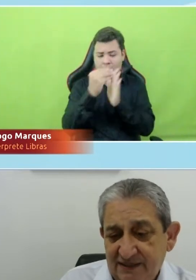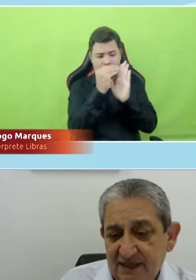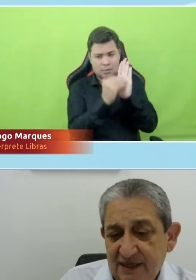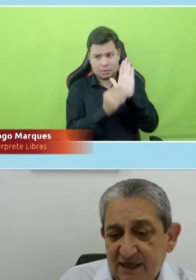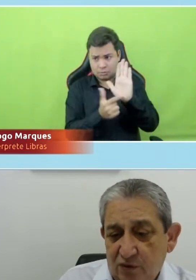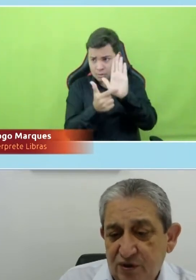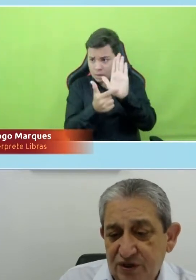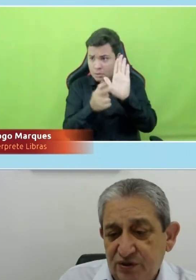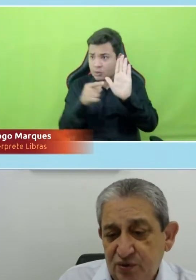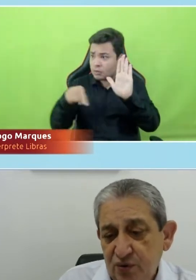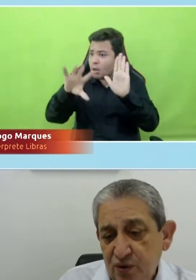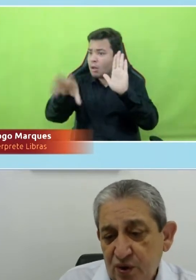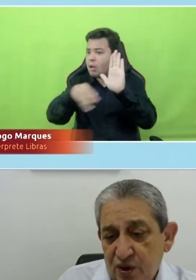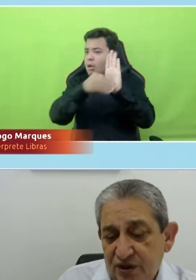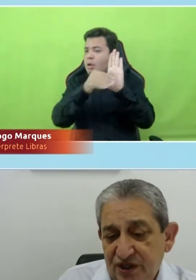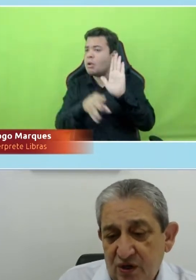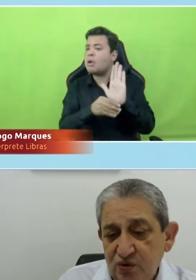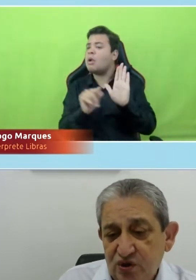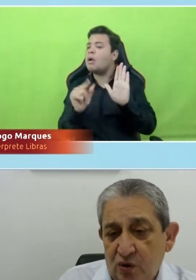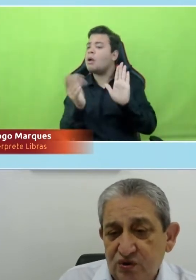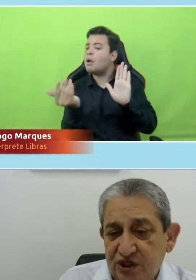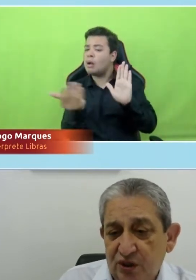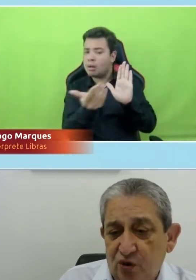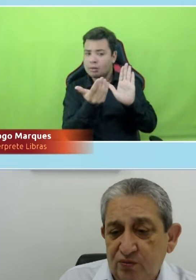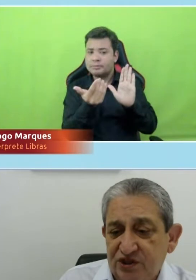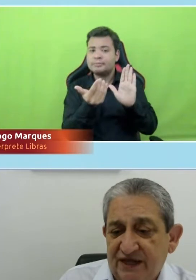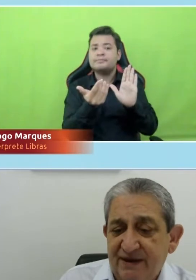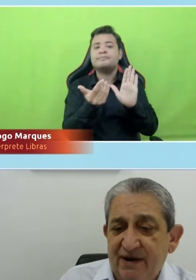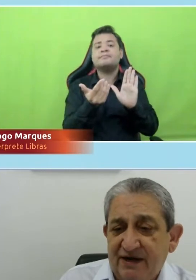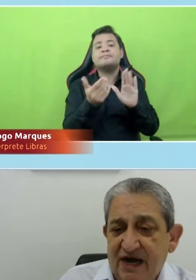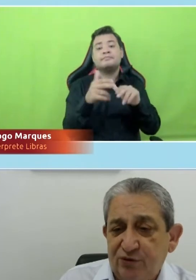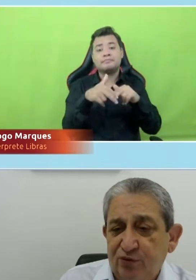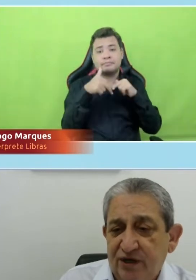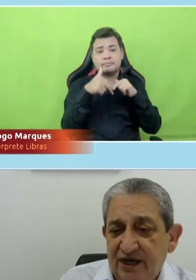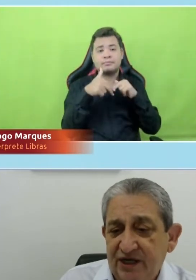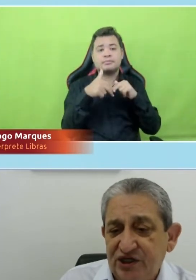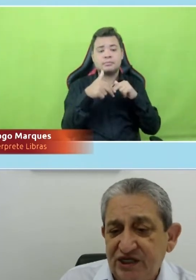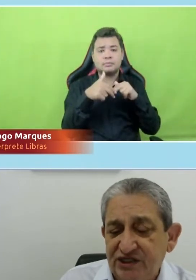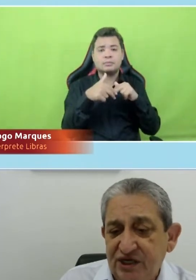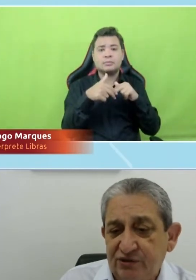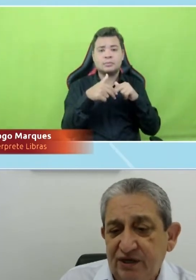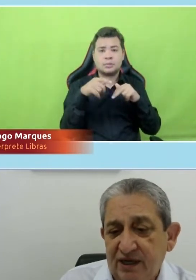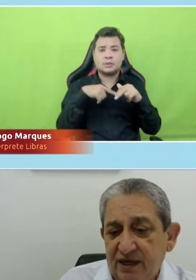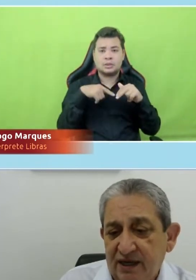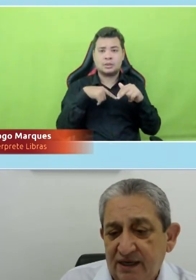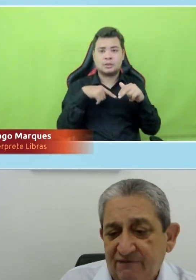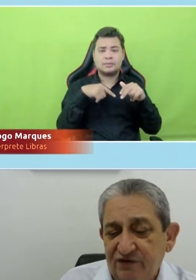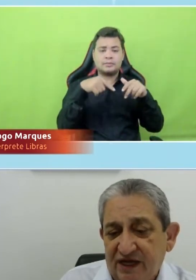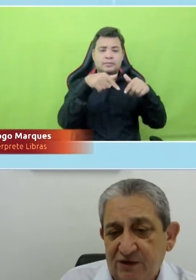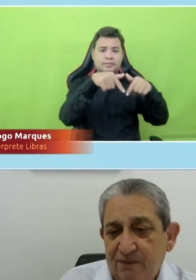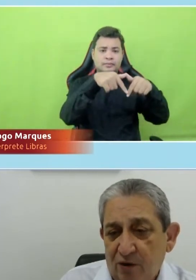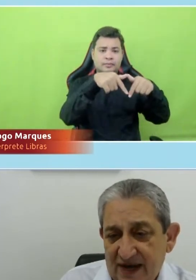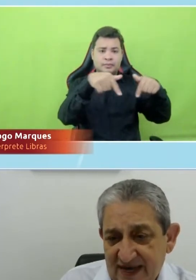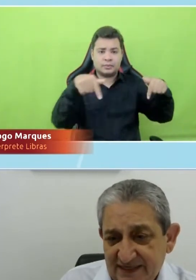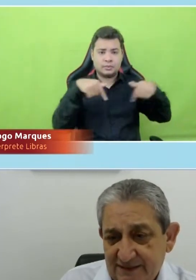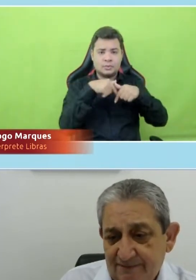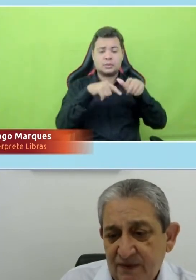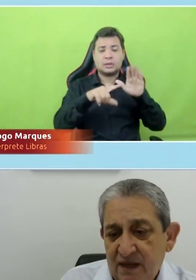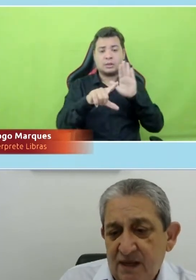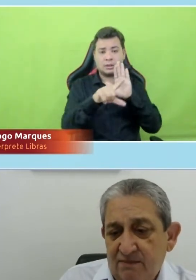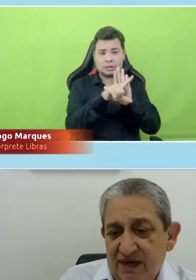mais. Com isso, não só os quilombos já demarcados por lei, já inscritos na Fundação